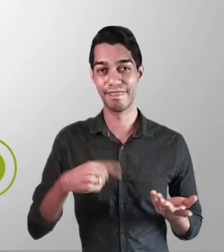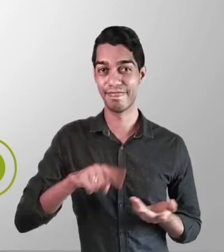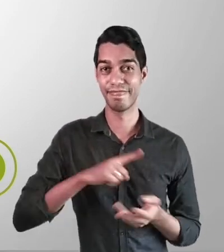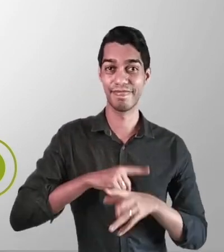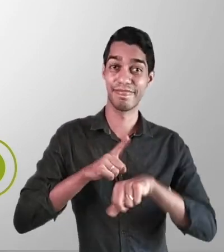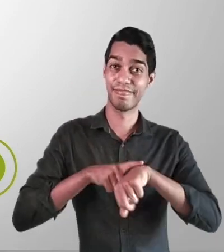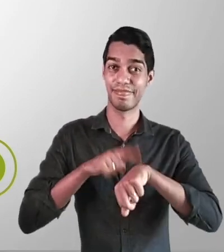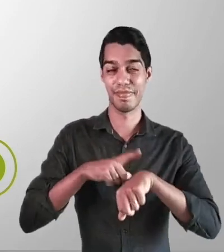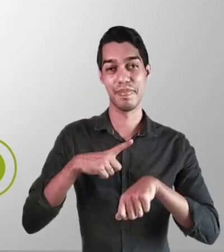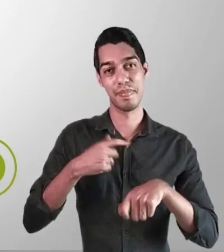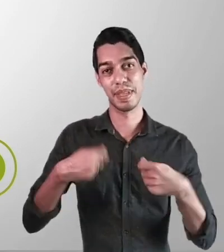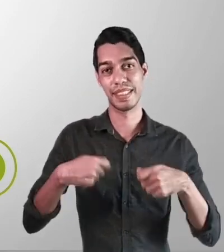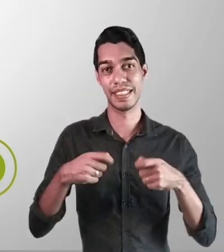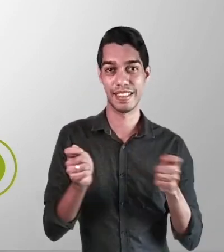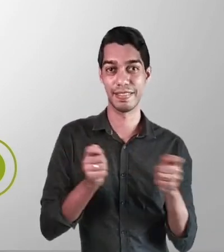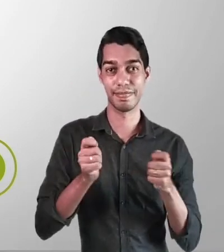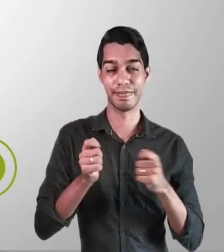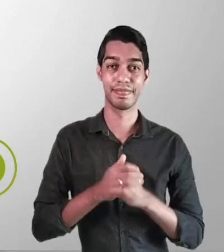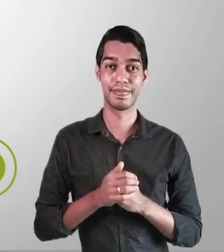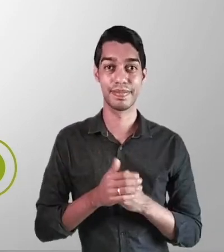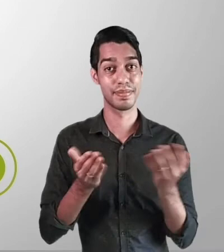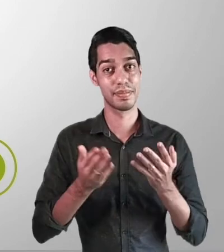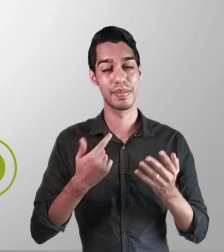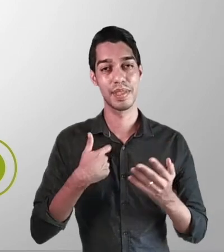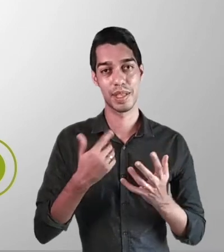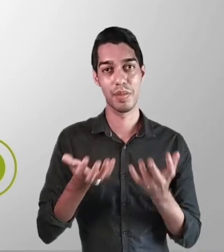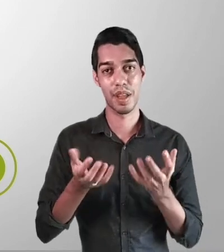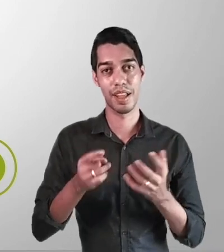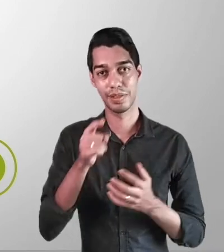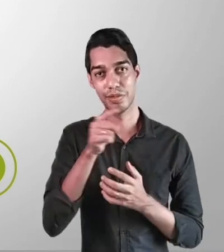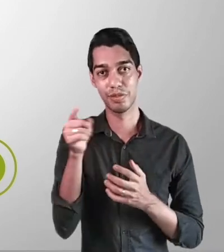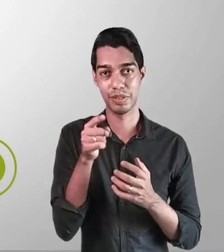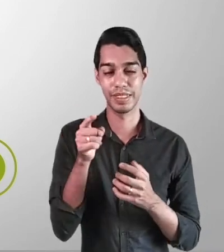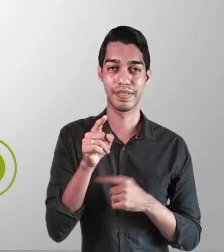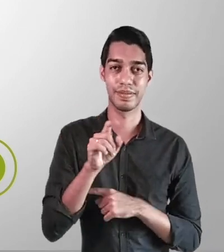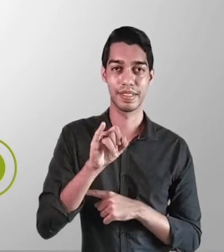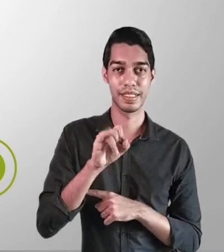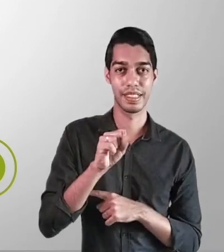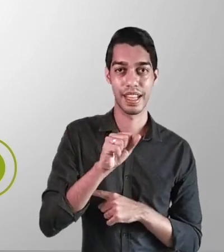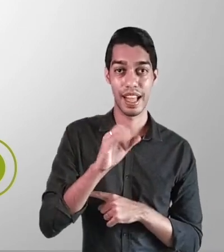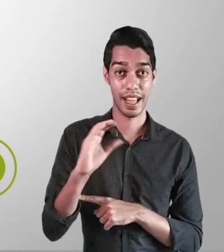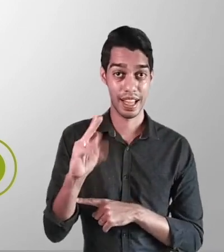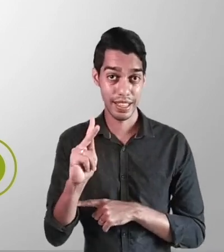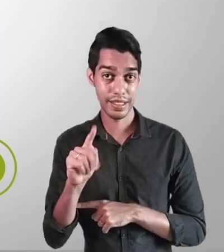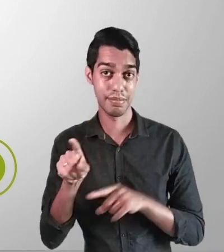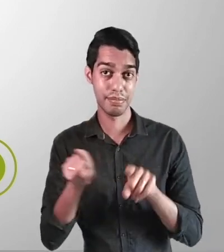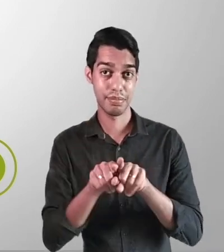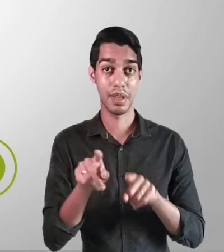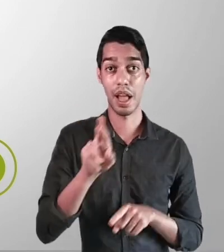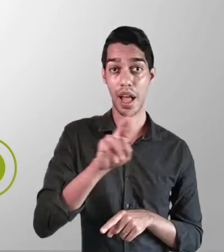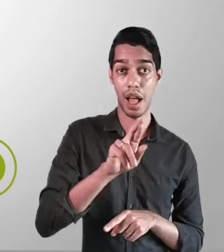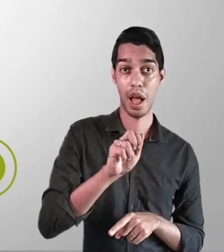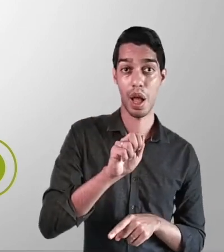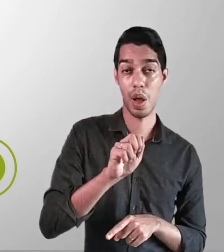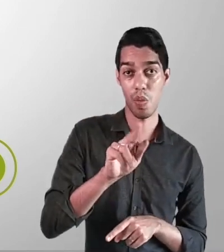tempo. Então eu queria abrir para o Isaac, para o Raul, fazendo suas considerações finais. Por favor.